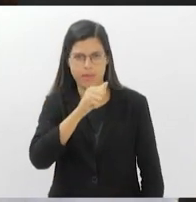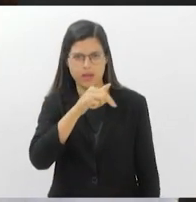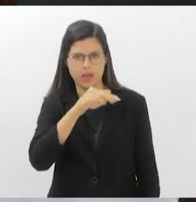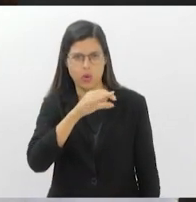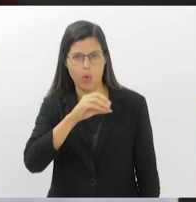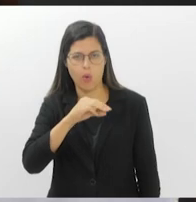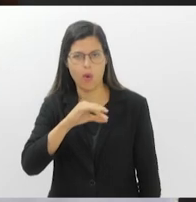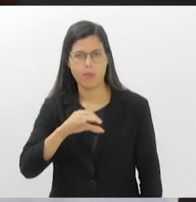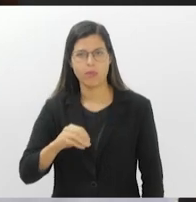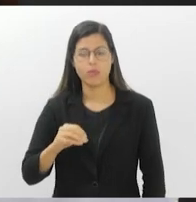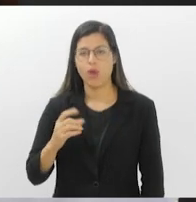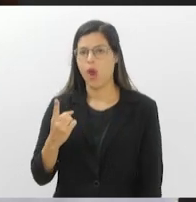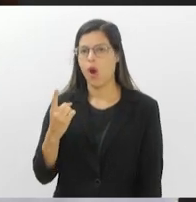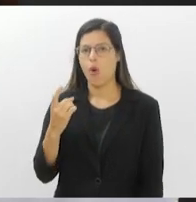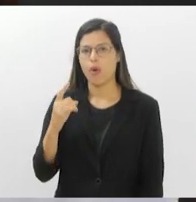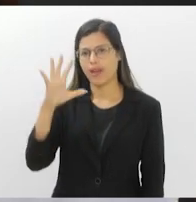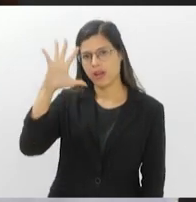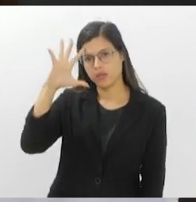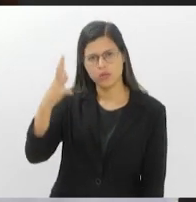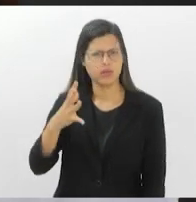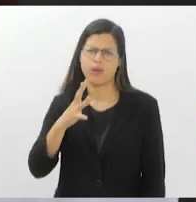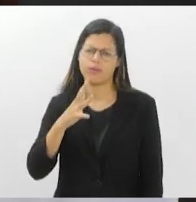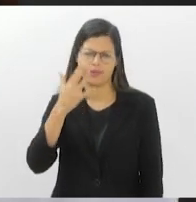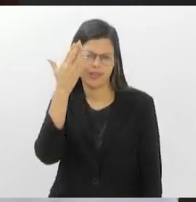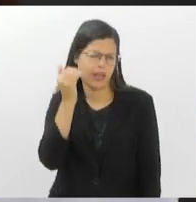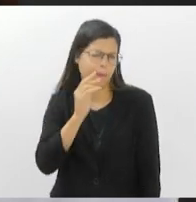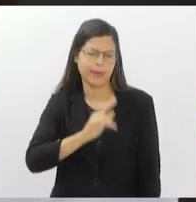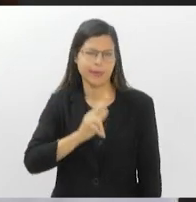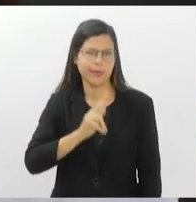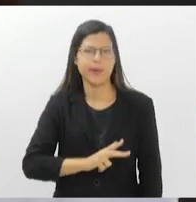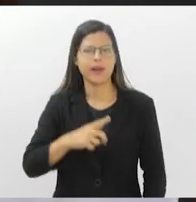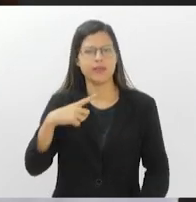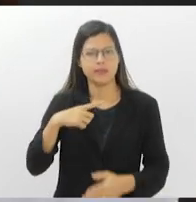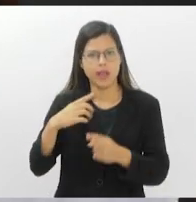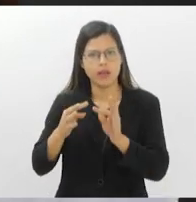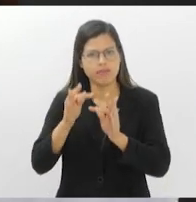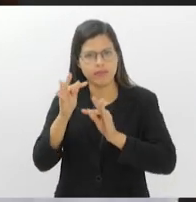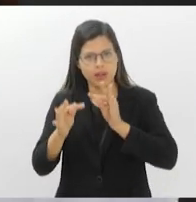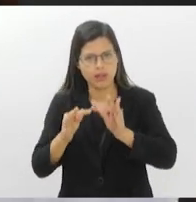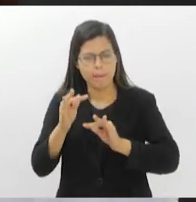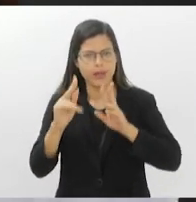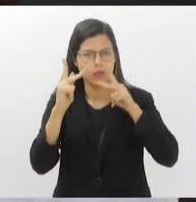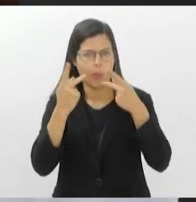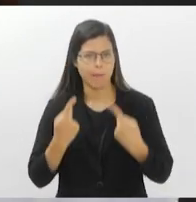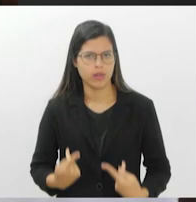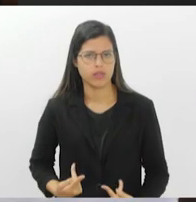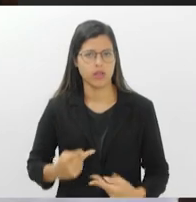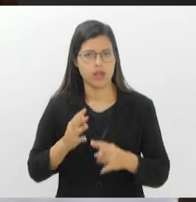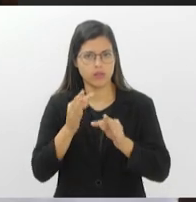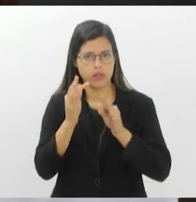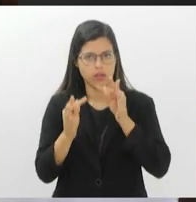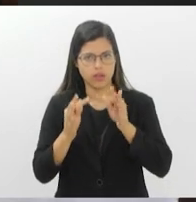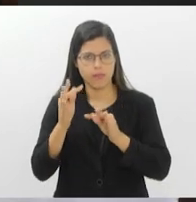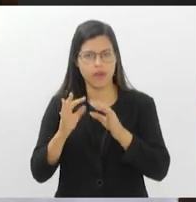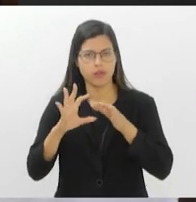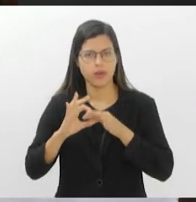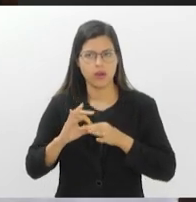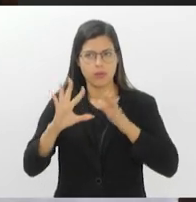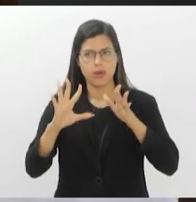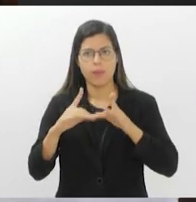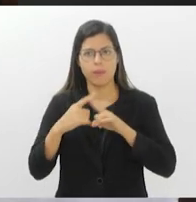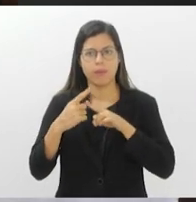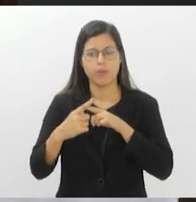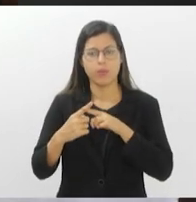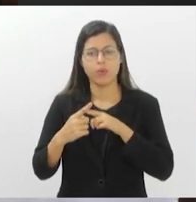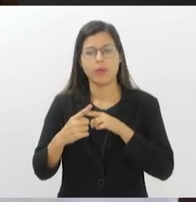tem sim caminho para o tratamento humanizado, para o tratamento em liberdade, porque o cuidado só pode se dar se for respeitando